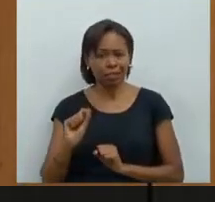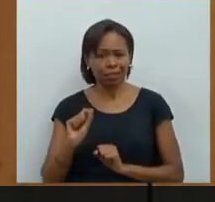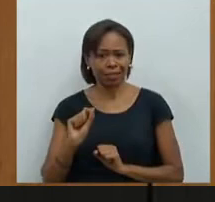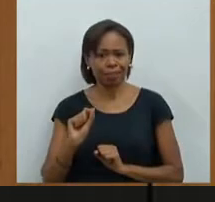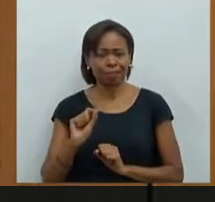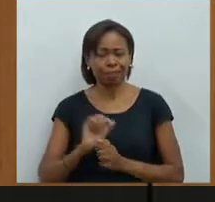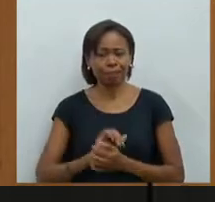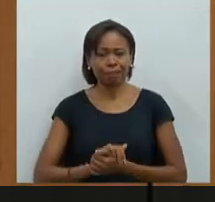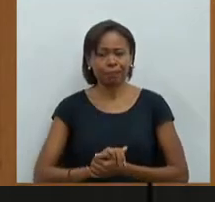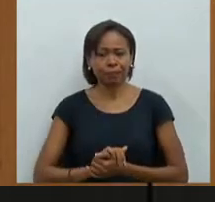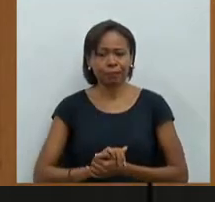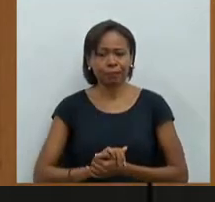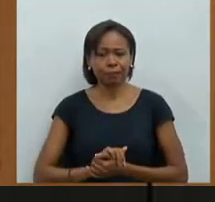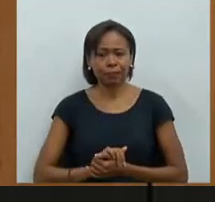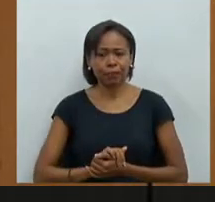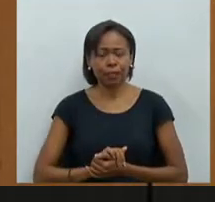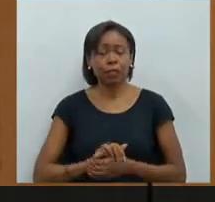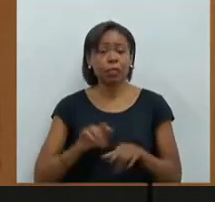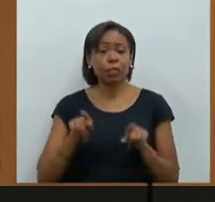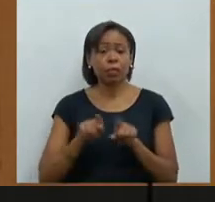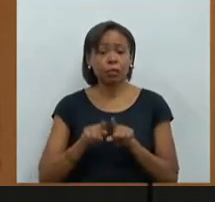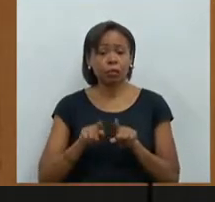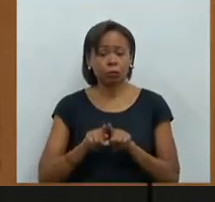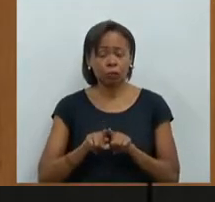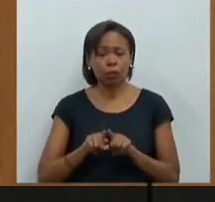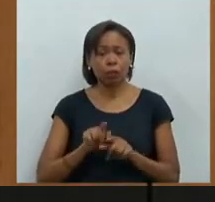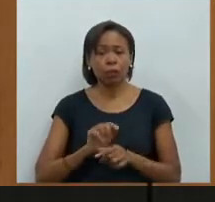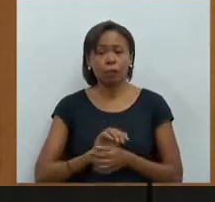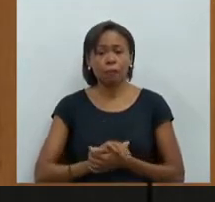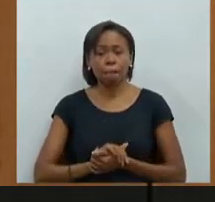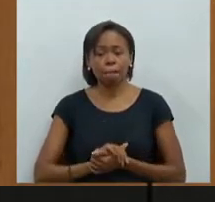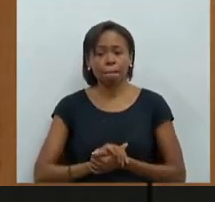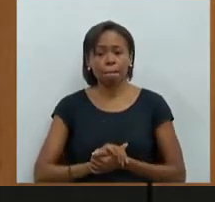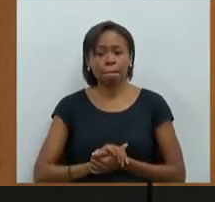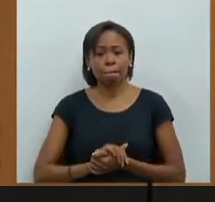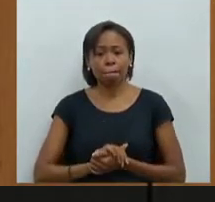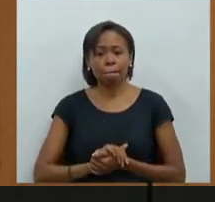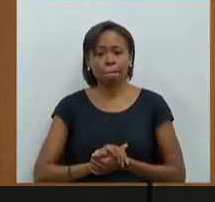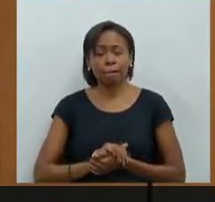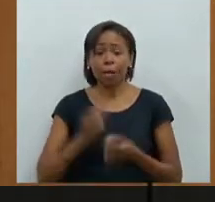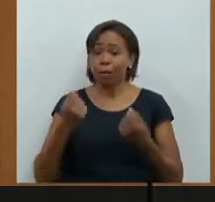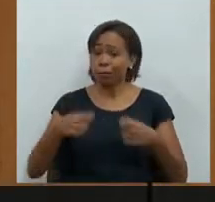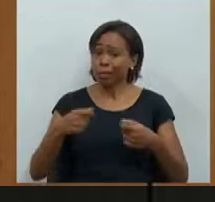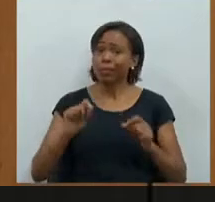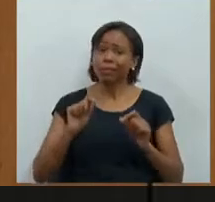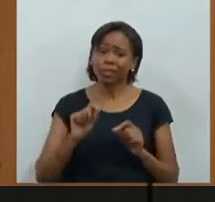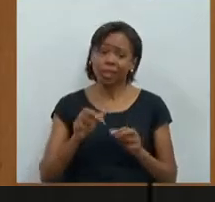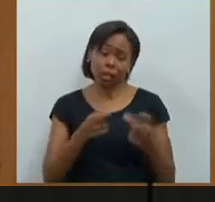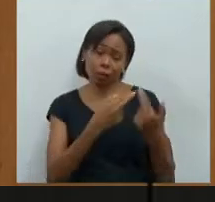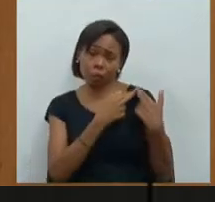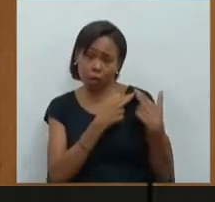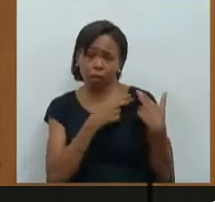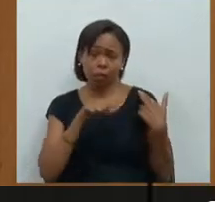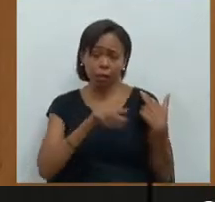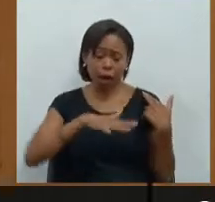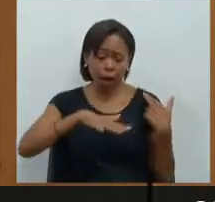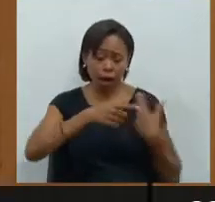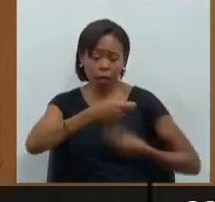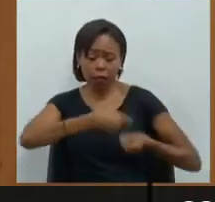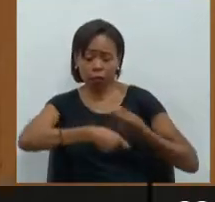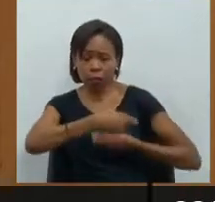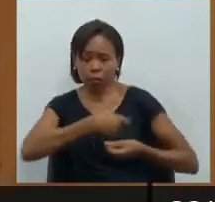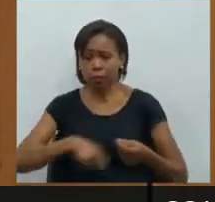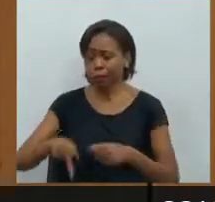né? E, além disso, a gente precisa olhar o administrativo, a gente precisa olhar